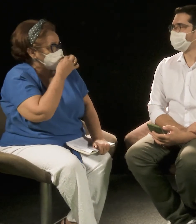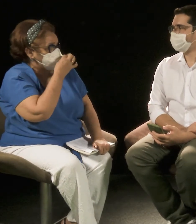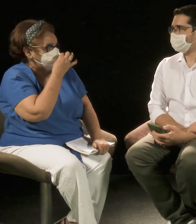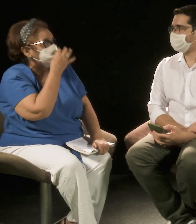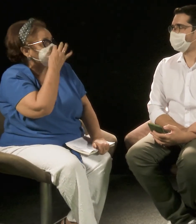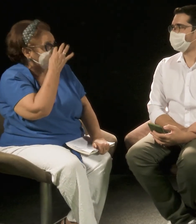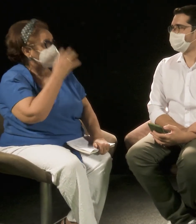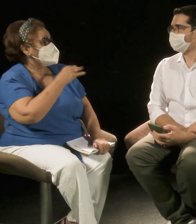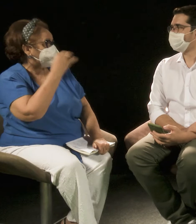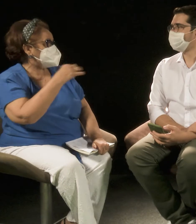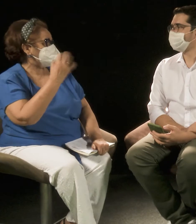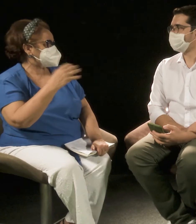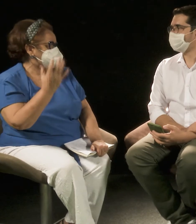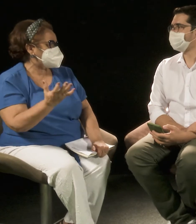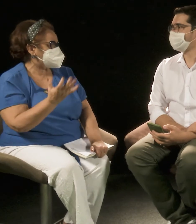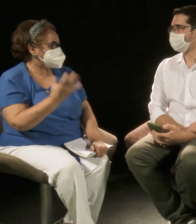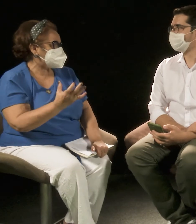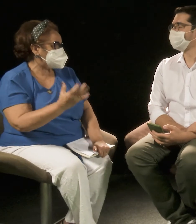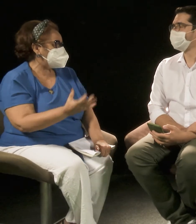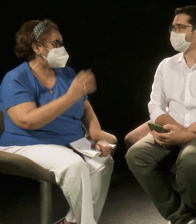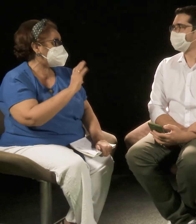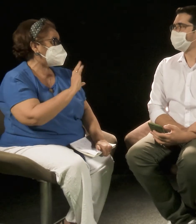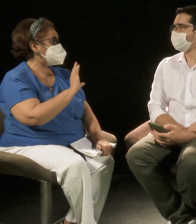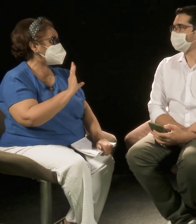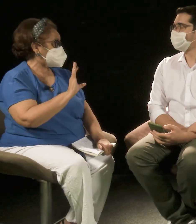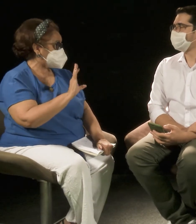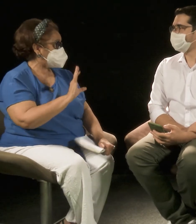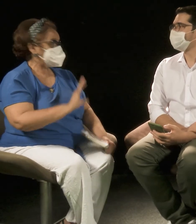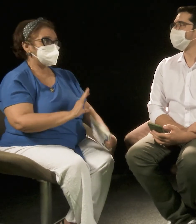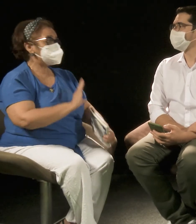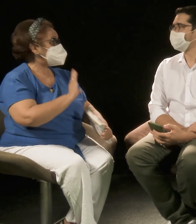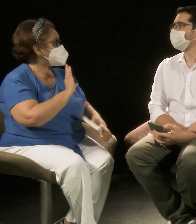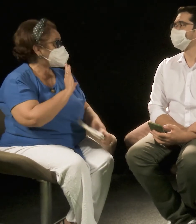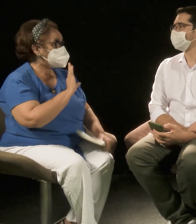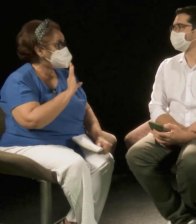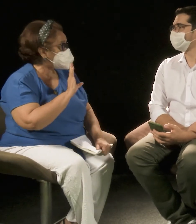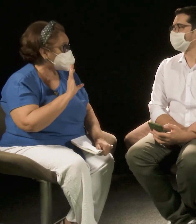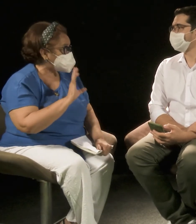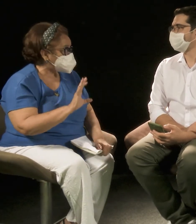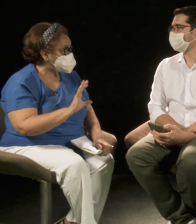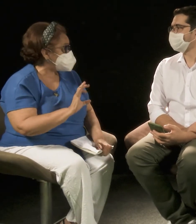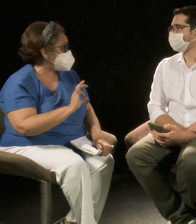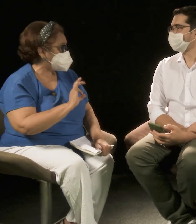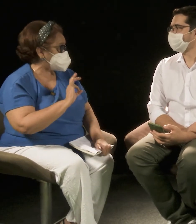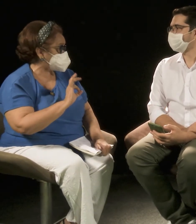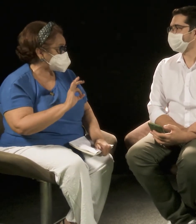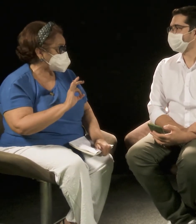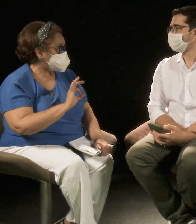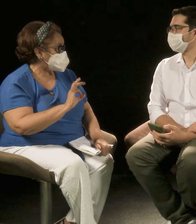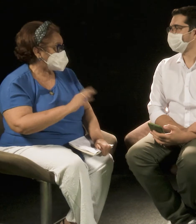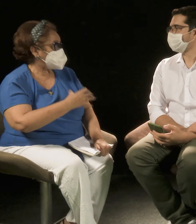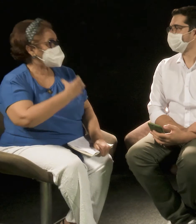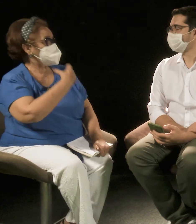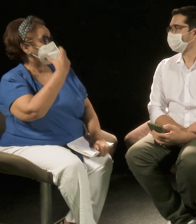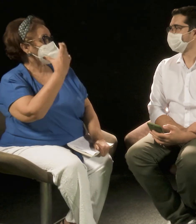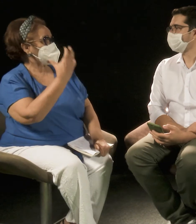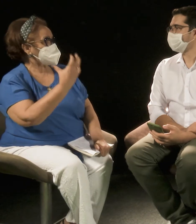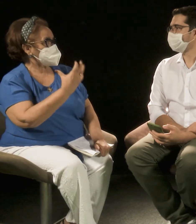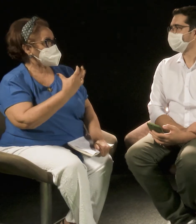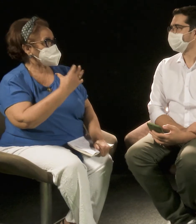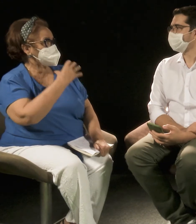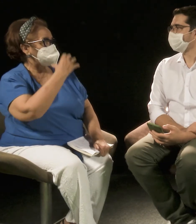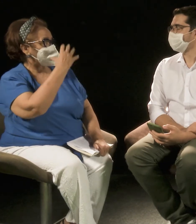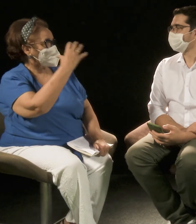tinha observado e o que precisava ser retomado em forma de carta. Gente, eu recebi uma carta de uma criança e quando eu